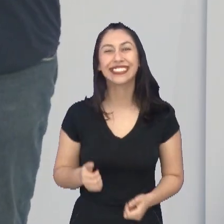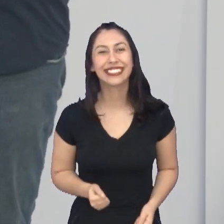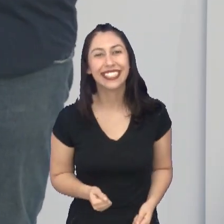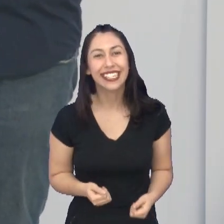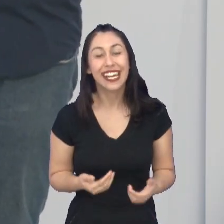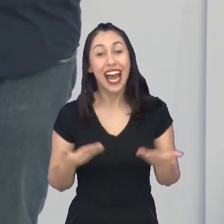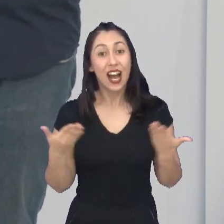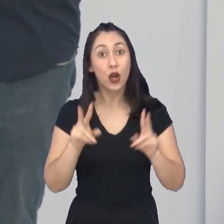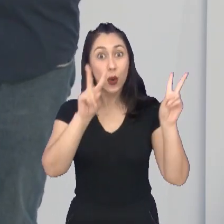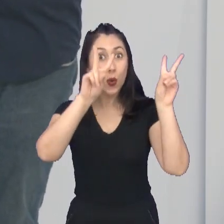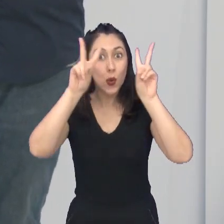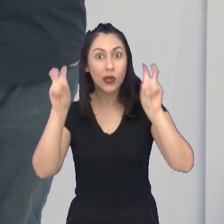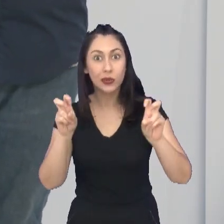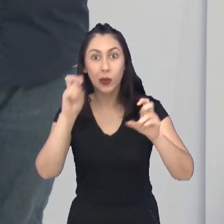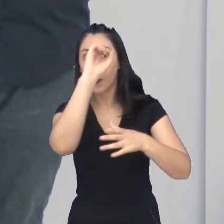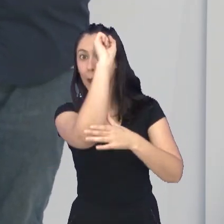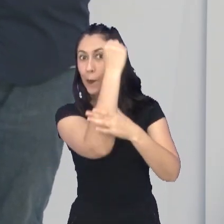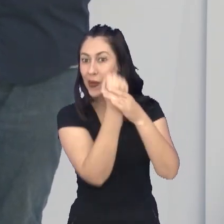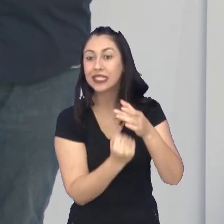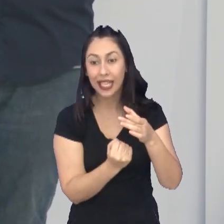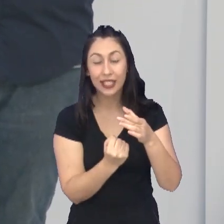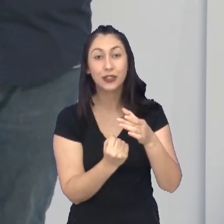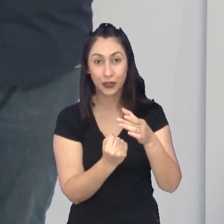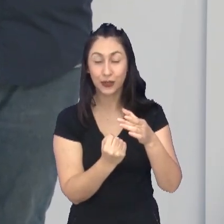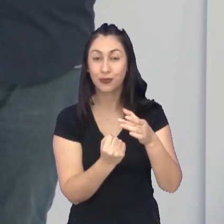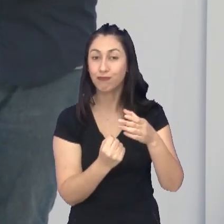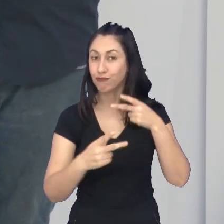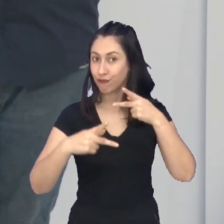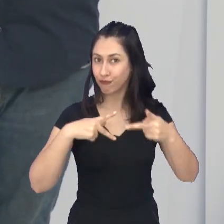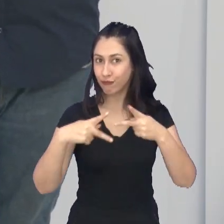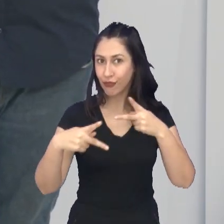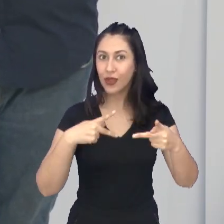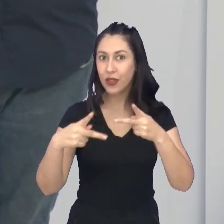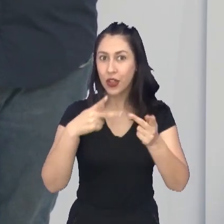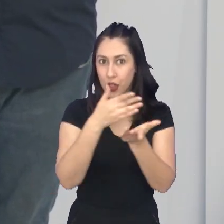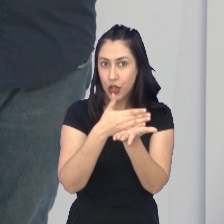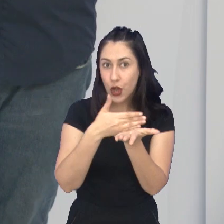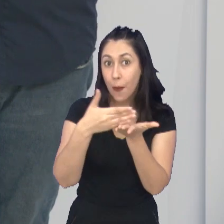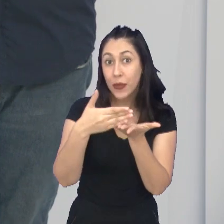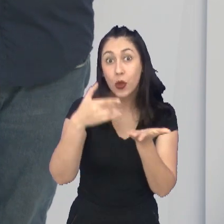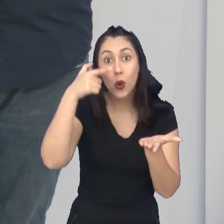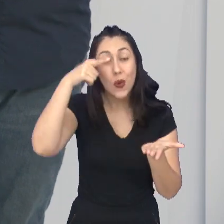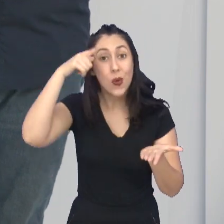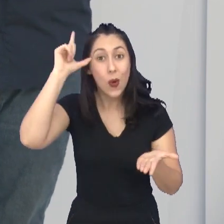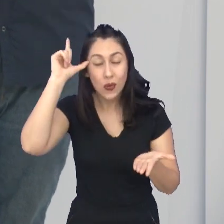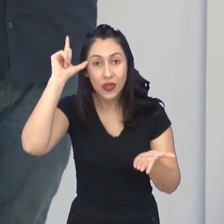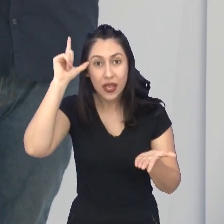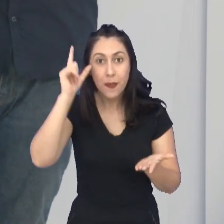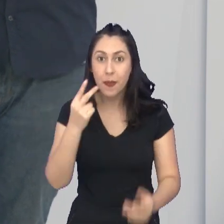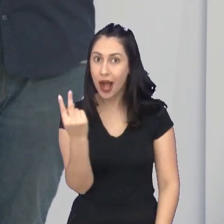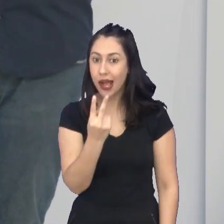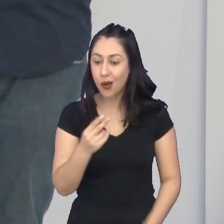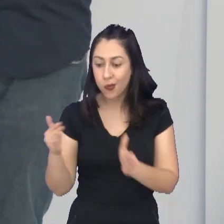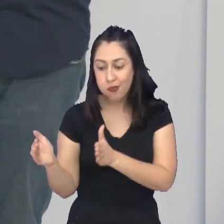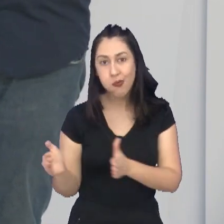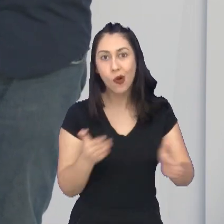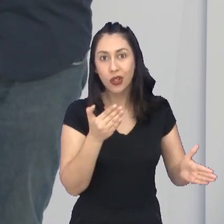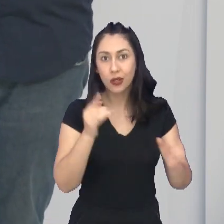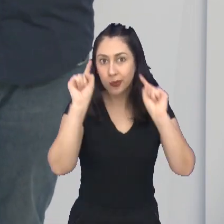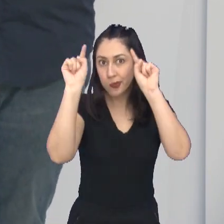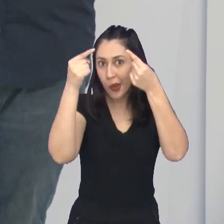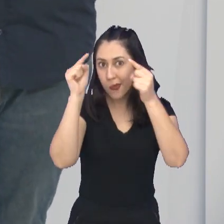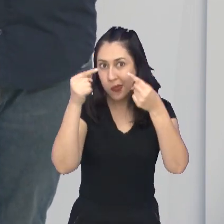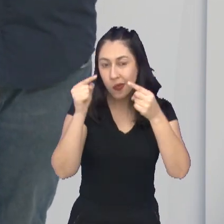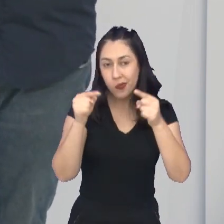Falando do basquete agora, começando a Hora do Esporte, falando do São José Basquetebol, que entrou em quadra ontem à noite pela segunda rodada da fase de